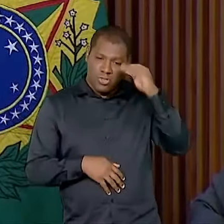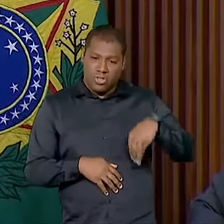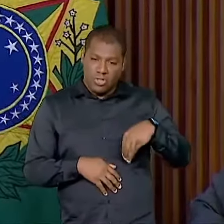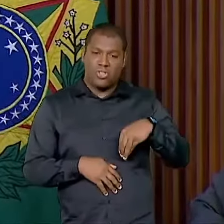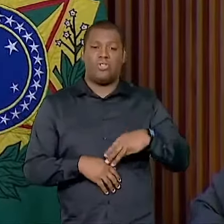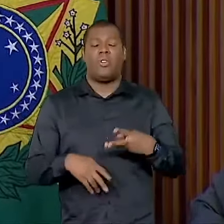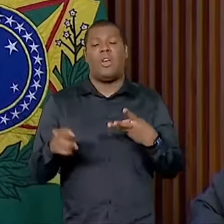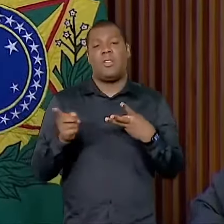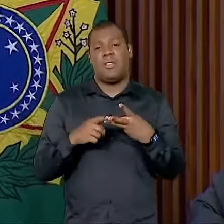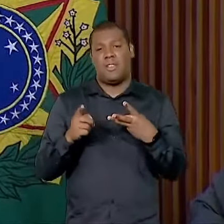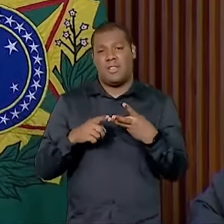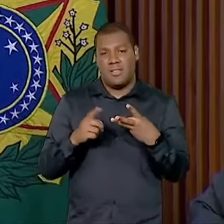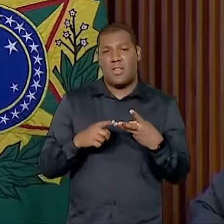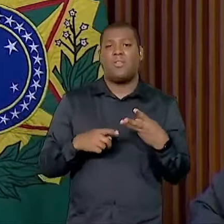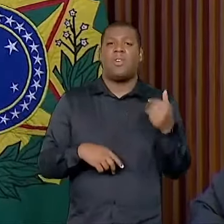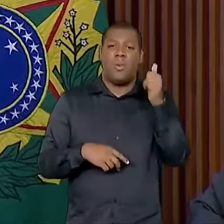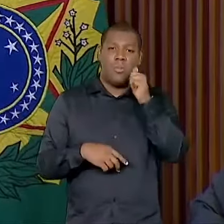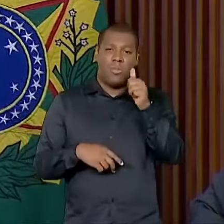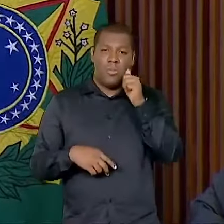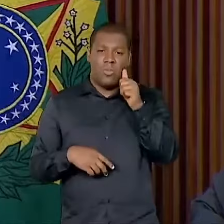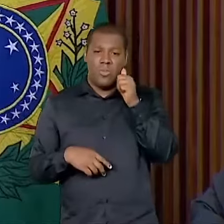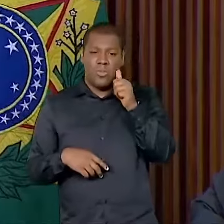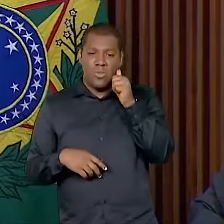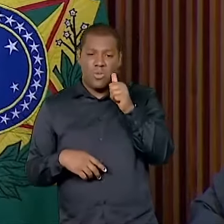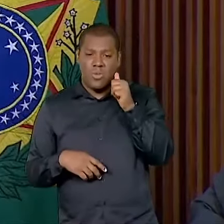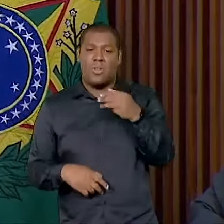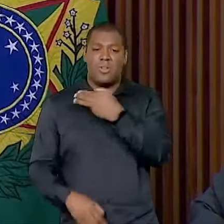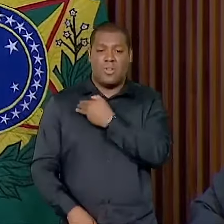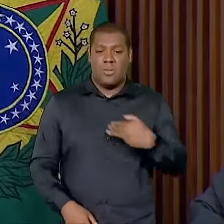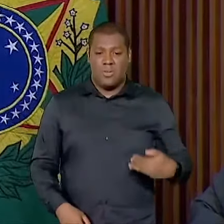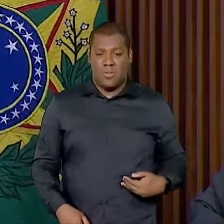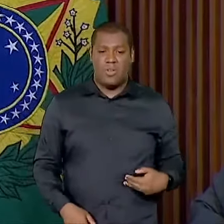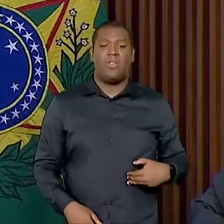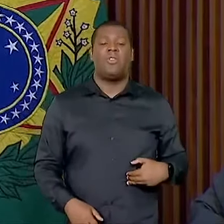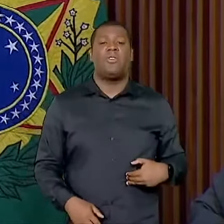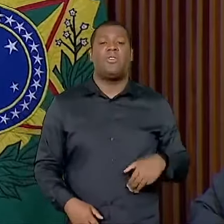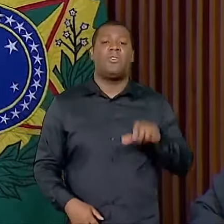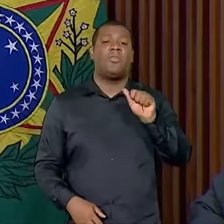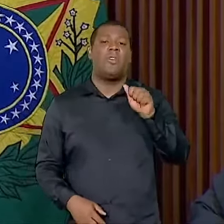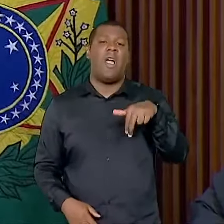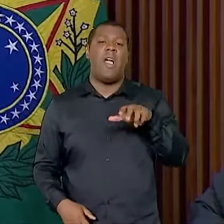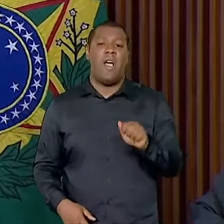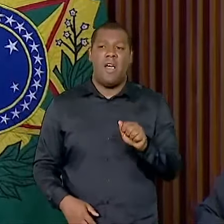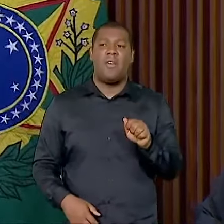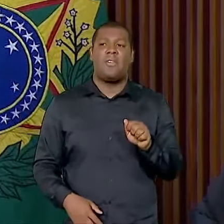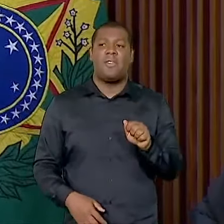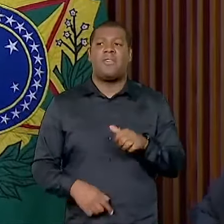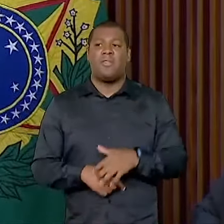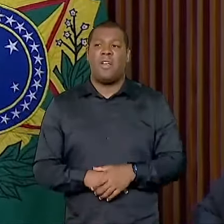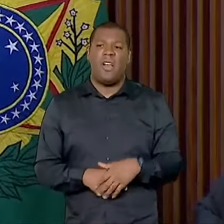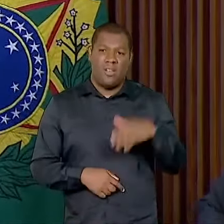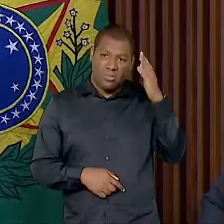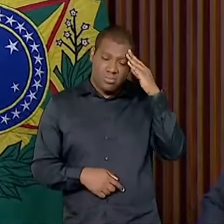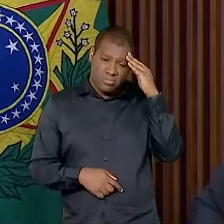ministério continua intacto. Eu acho que é. Daí o Flávio Dino, porque foi promovido.